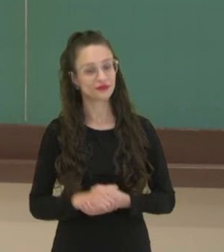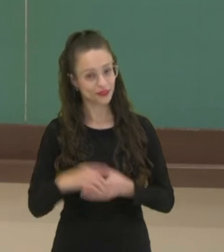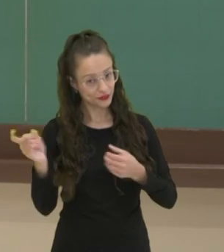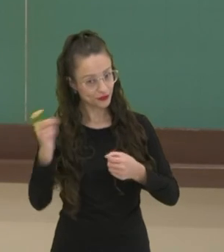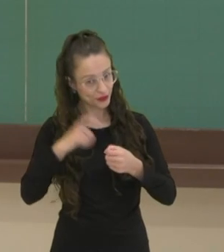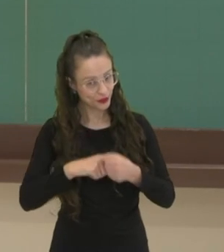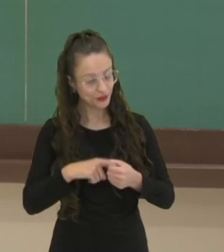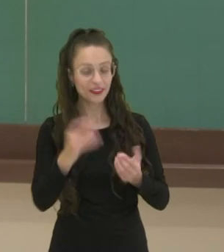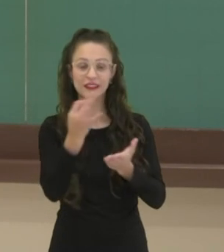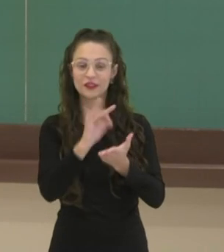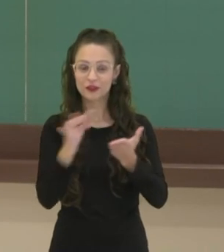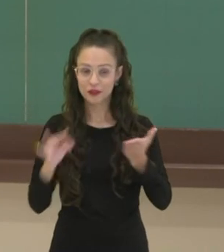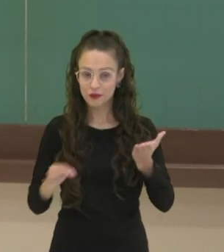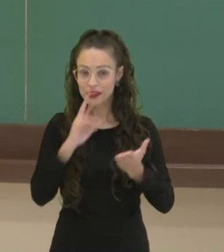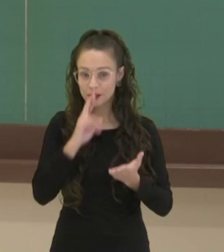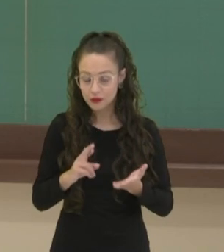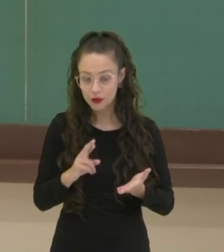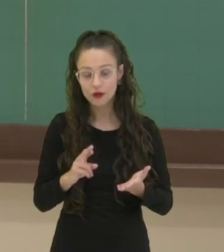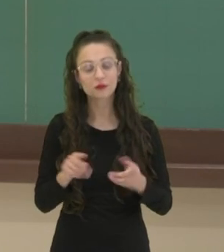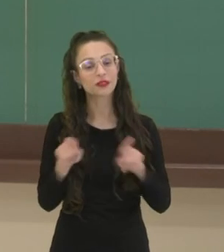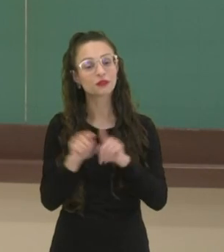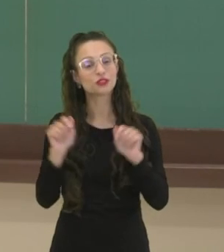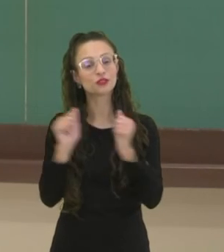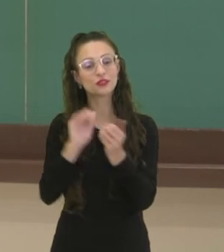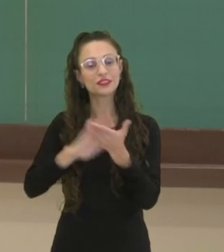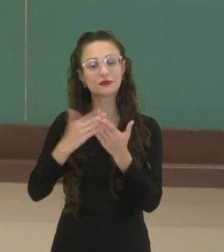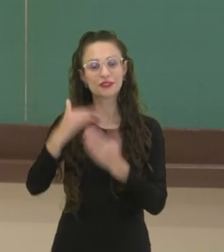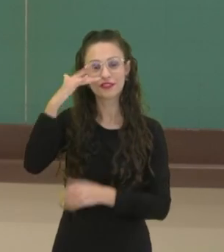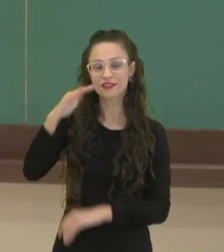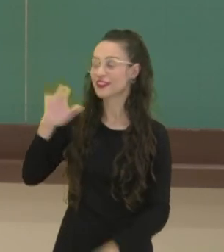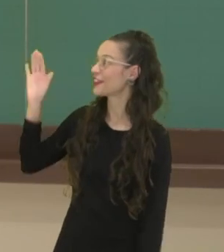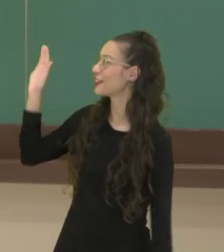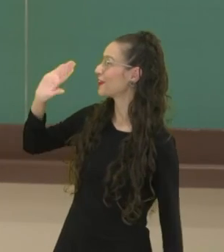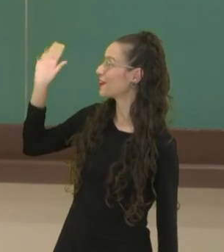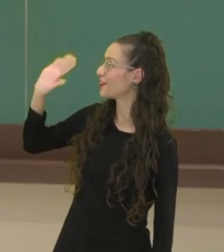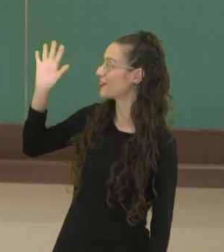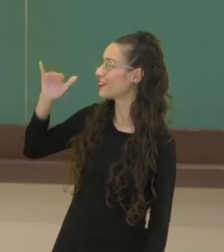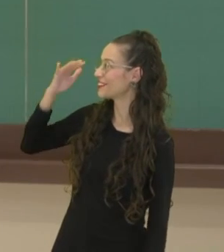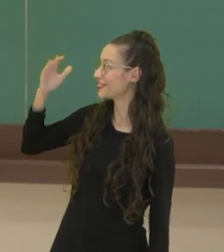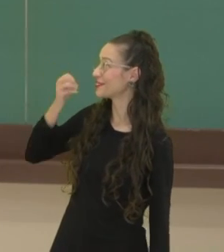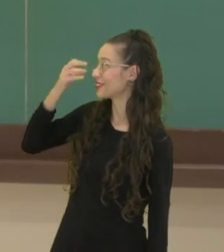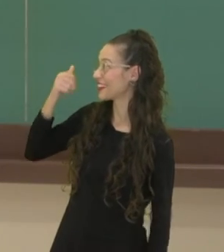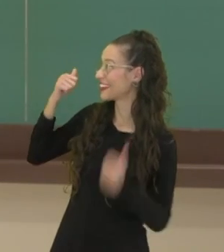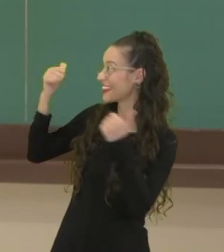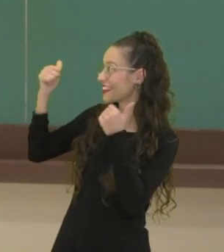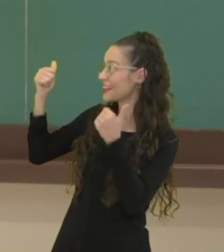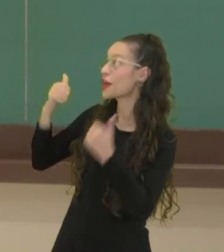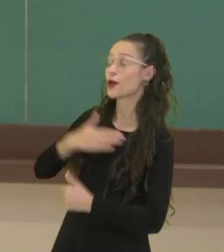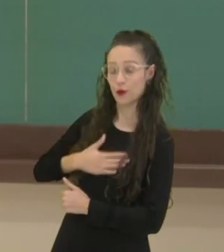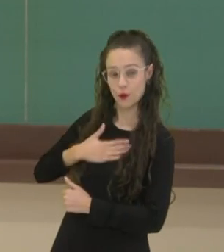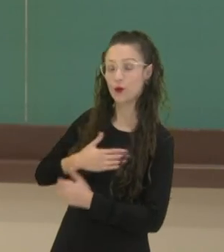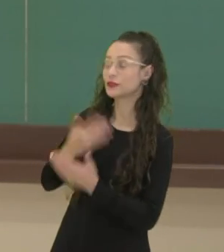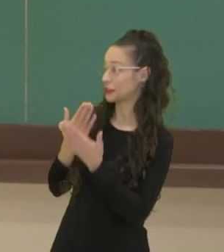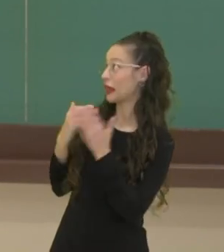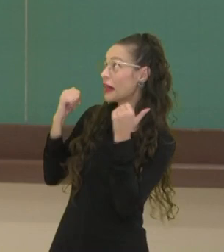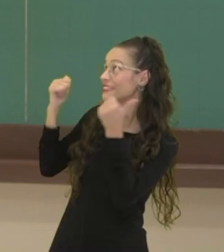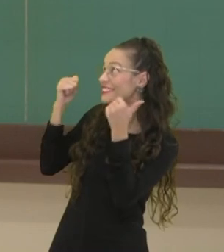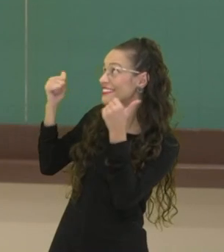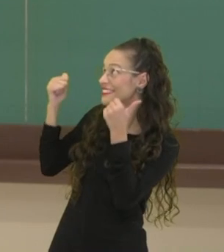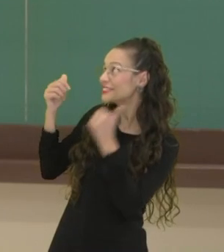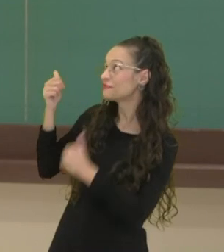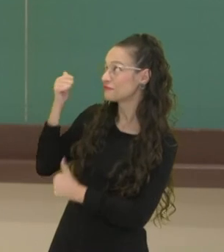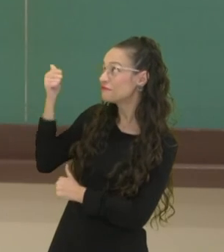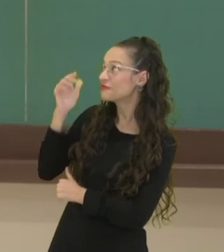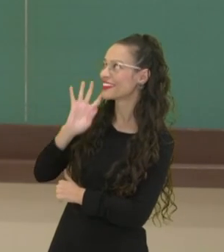Voltei gabaritar contigo e com a minha intérprete, Vivi. Oi, Vivi, tudo bem? Gostando do conto? Curtiu